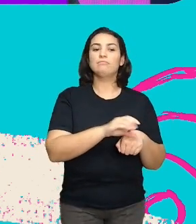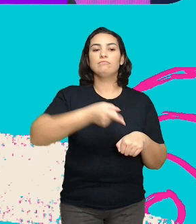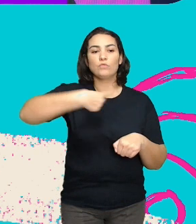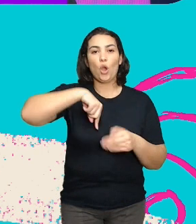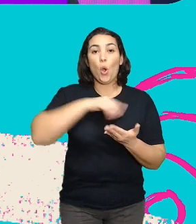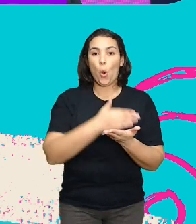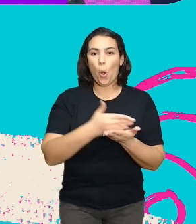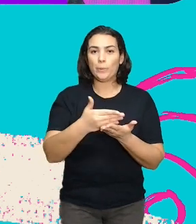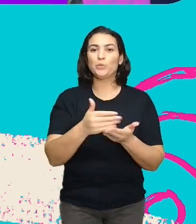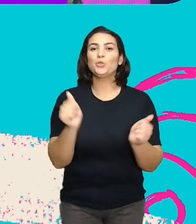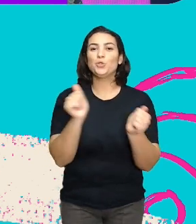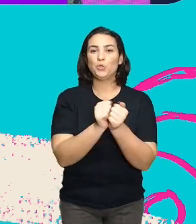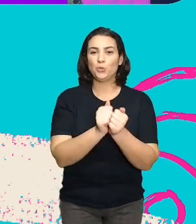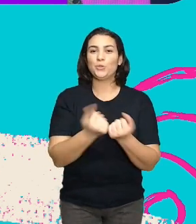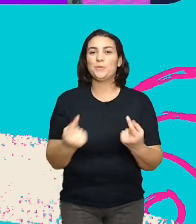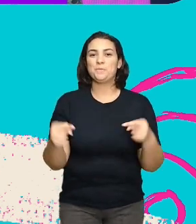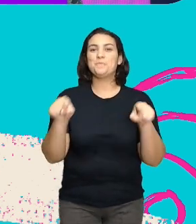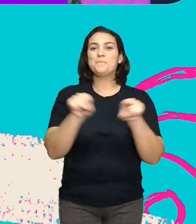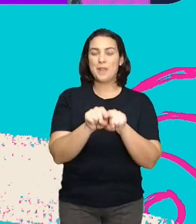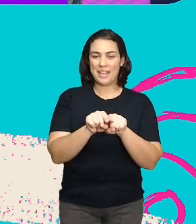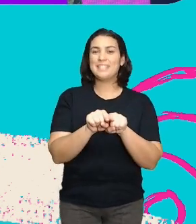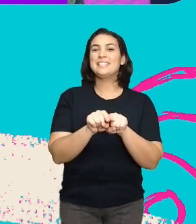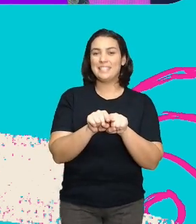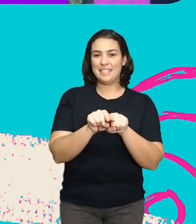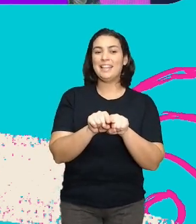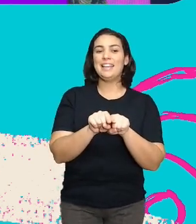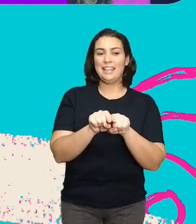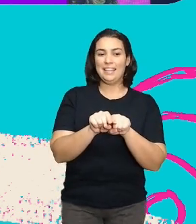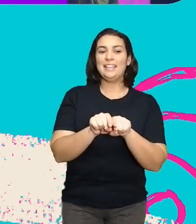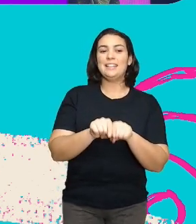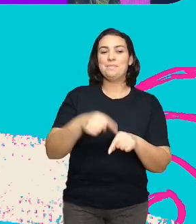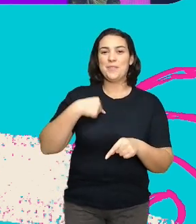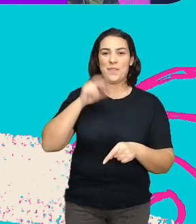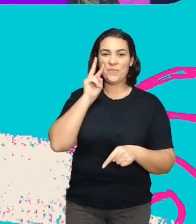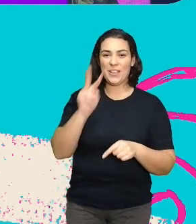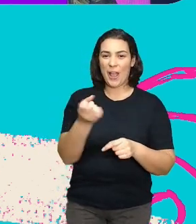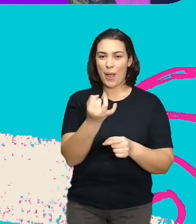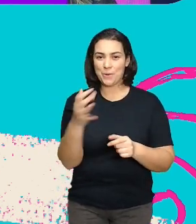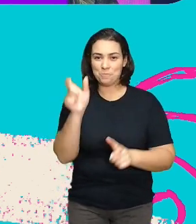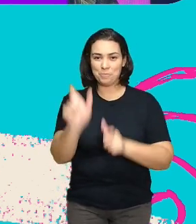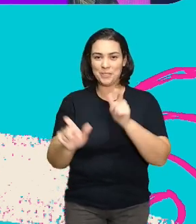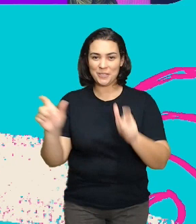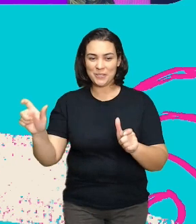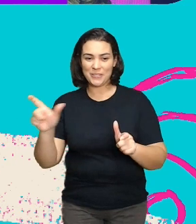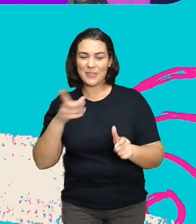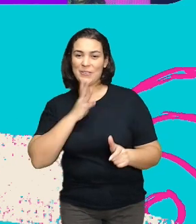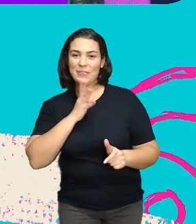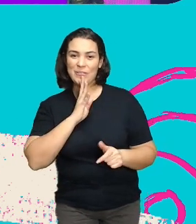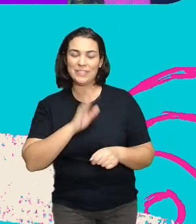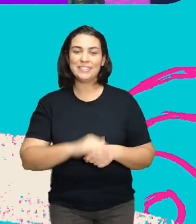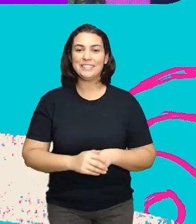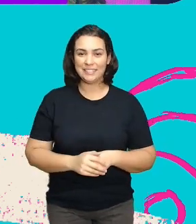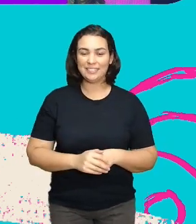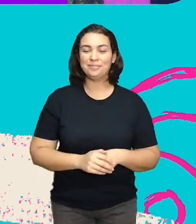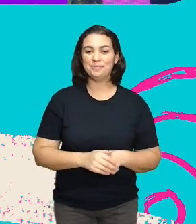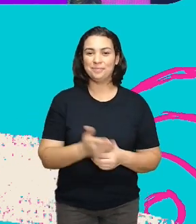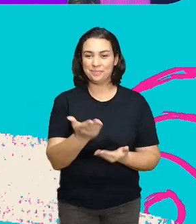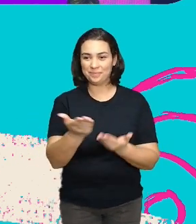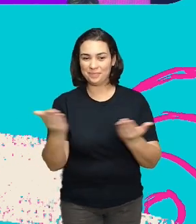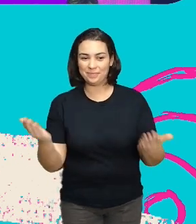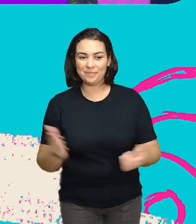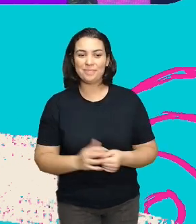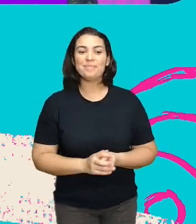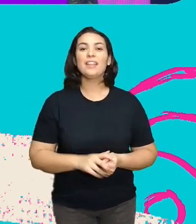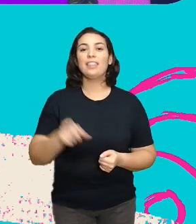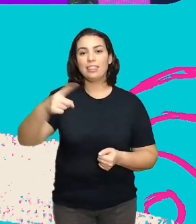com a Fundação Telefônica Vivo, e que vejo aqui carinhas conhecidas, e também a minha equipe bonita ali, que é quem nos apoia